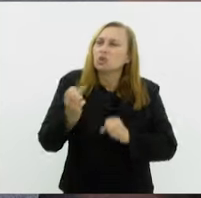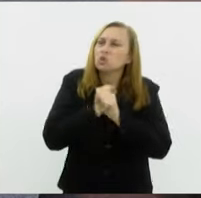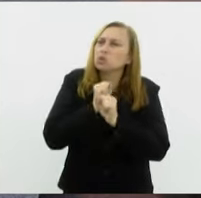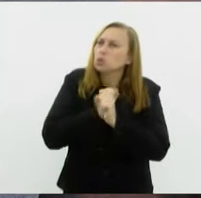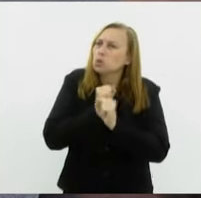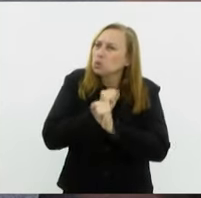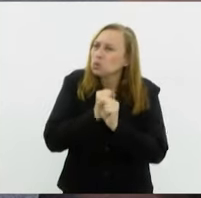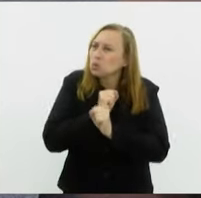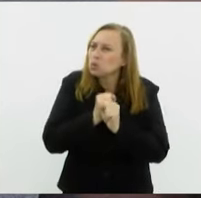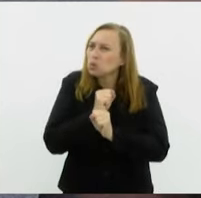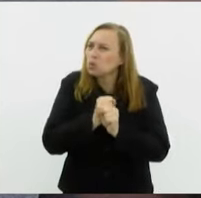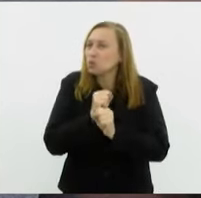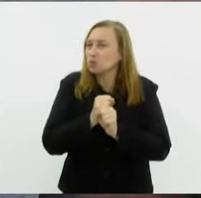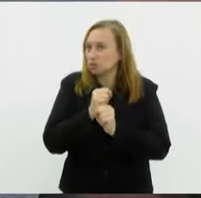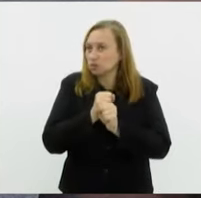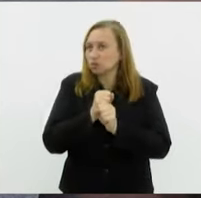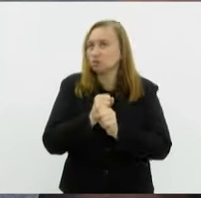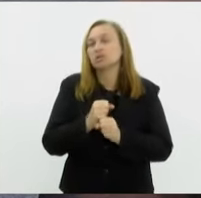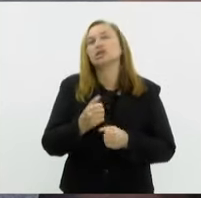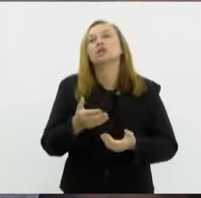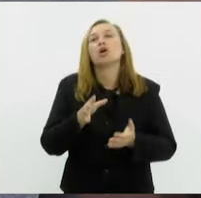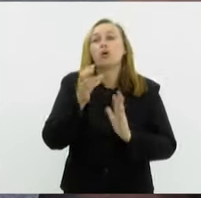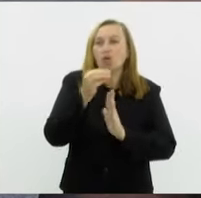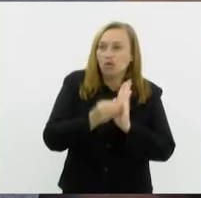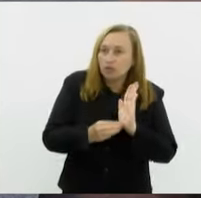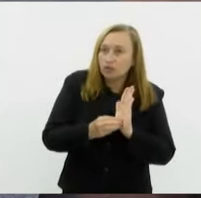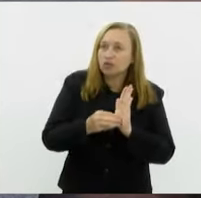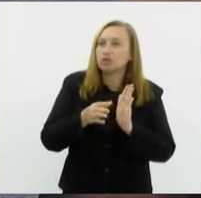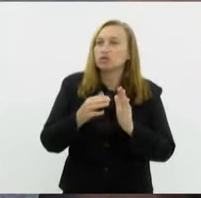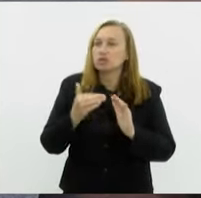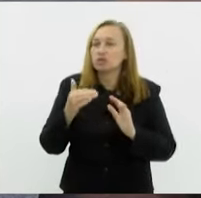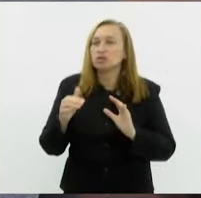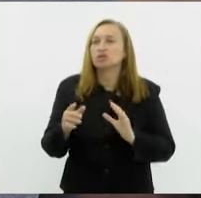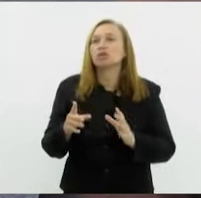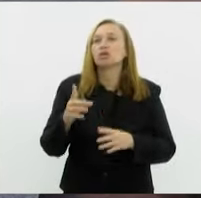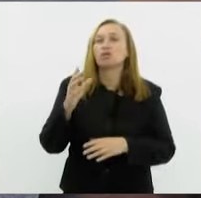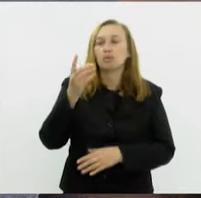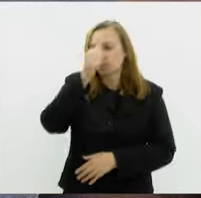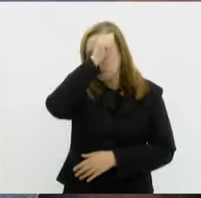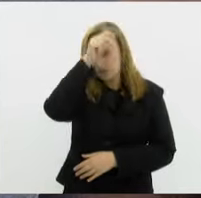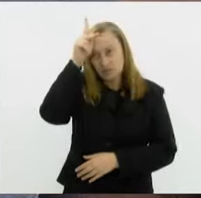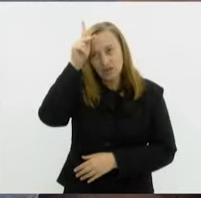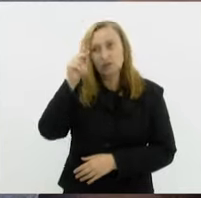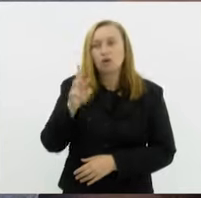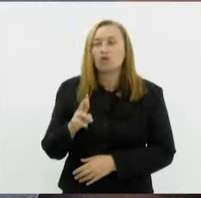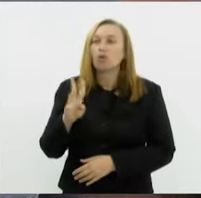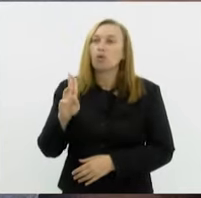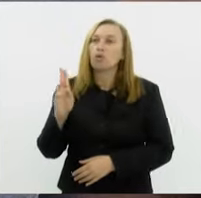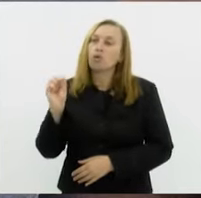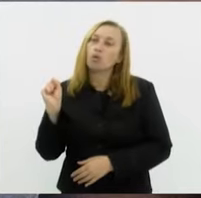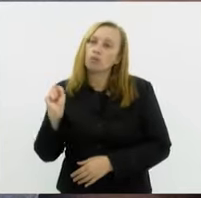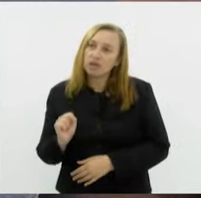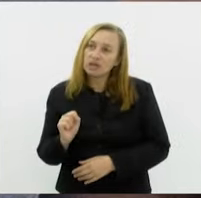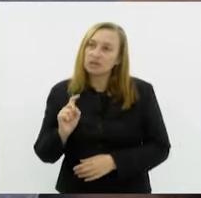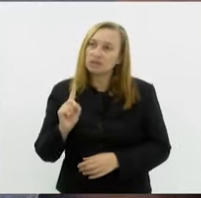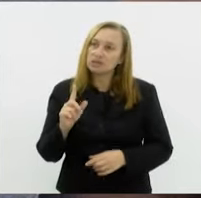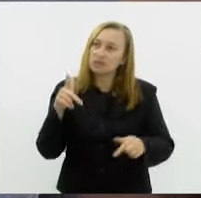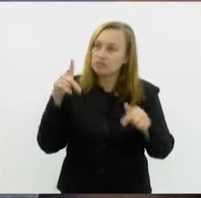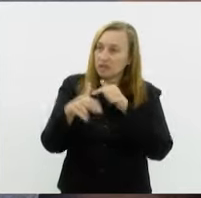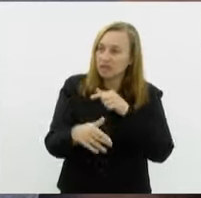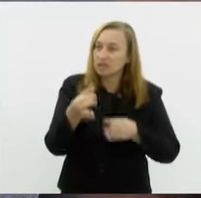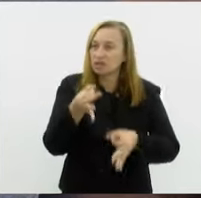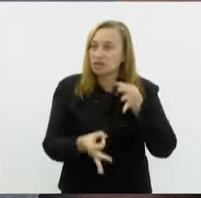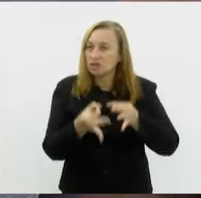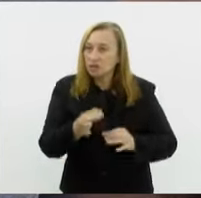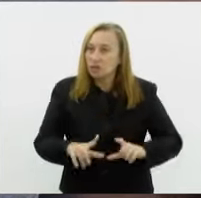tempo, tantas idas e vindas, tantos ofícios, tantas tentativas do prefeito Rubens Montempo de barrar na justiça as